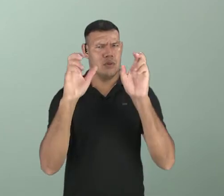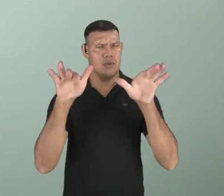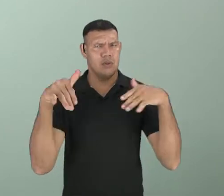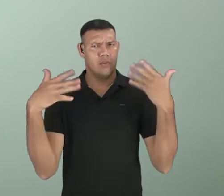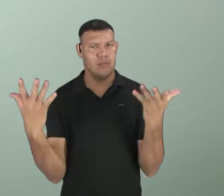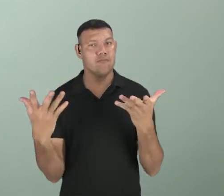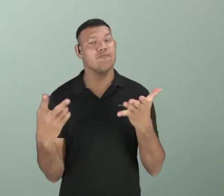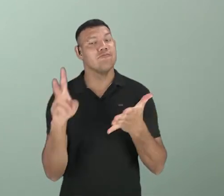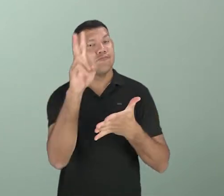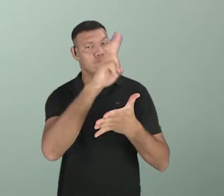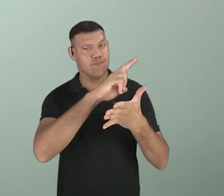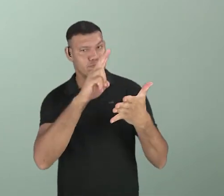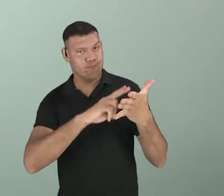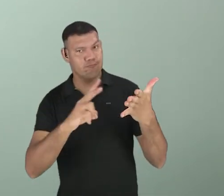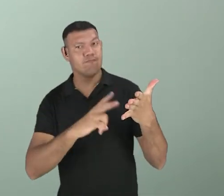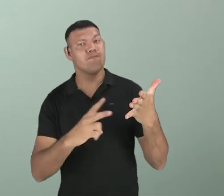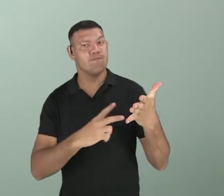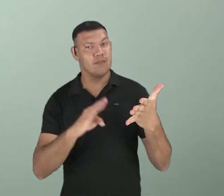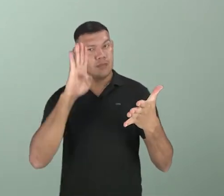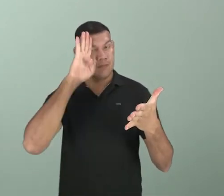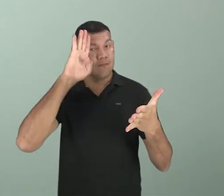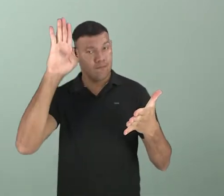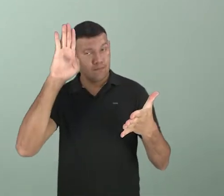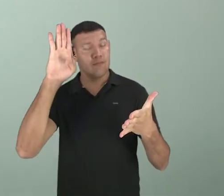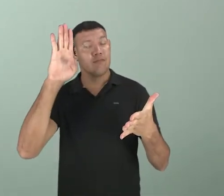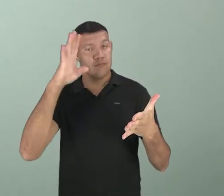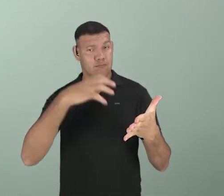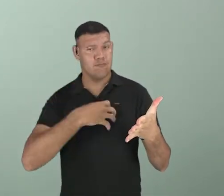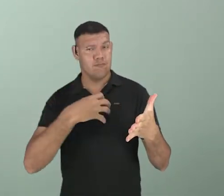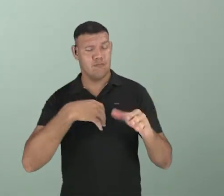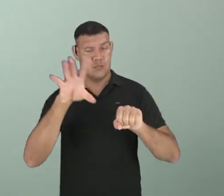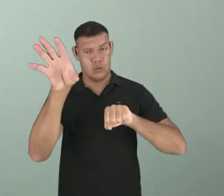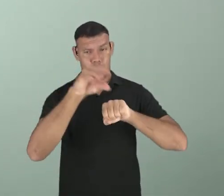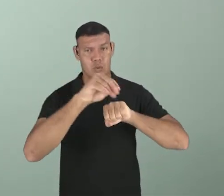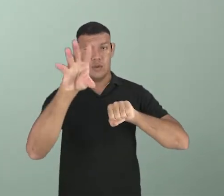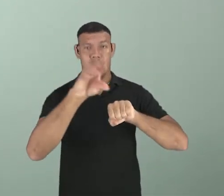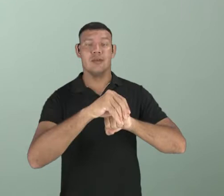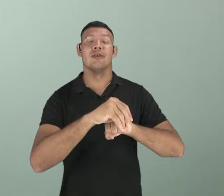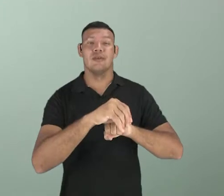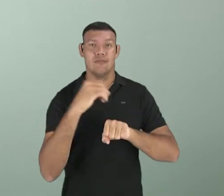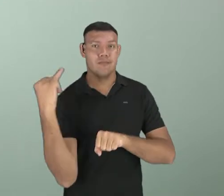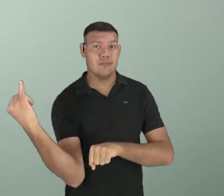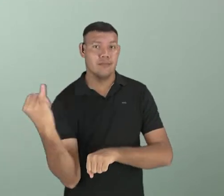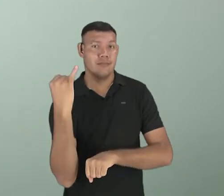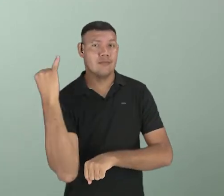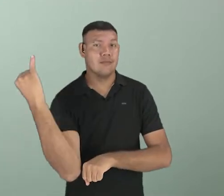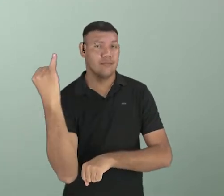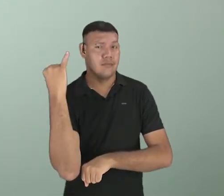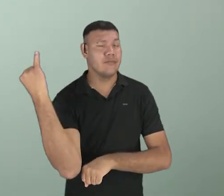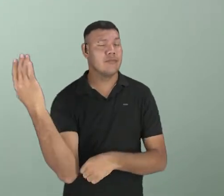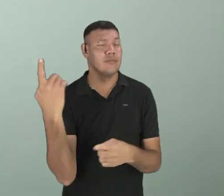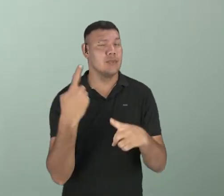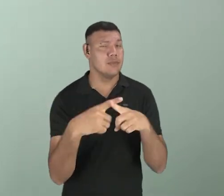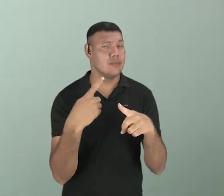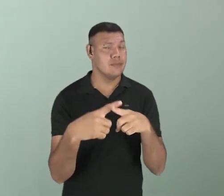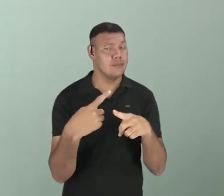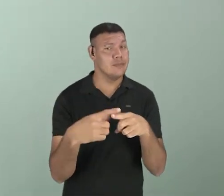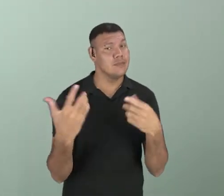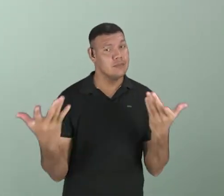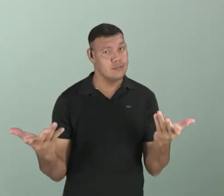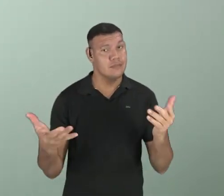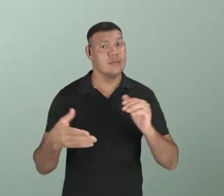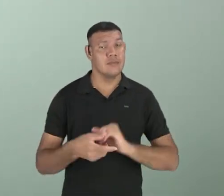de aprendizagem. Vamos falar aí sobre leitura, né? A importância da leitura, por que ler é importante, tá